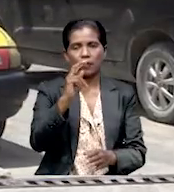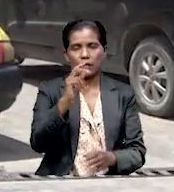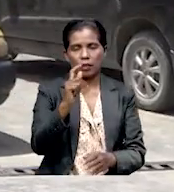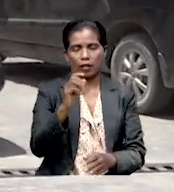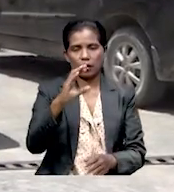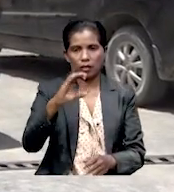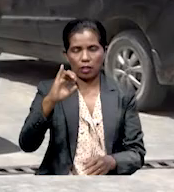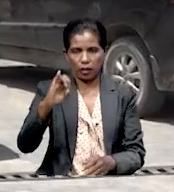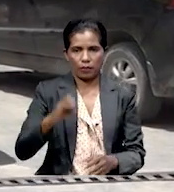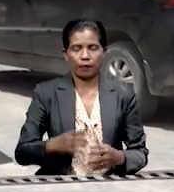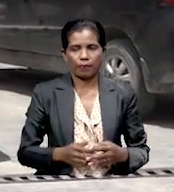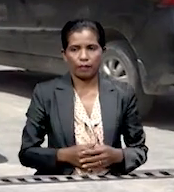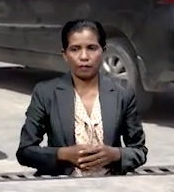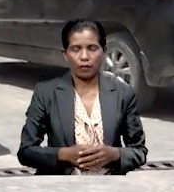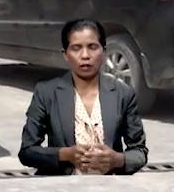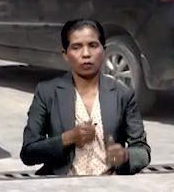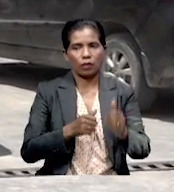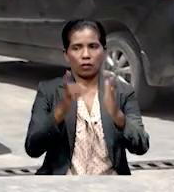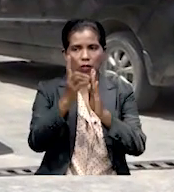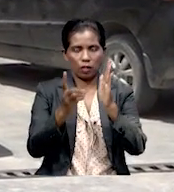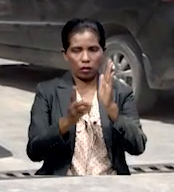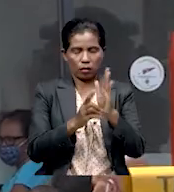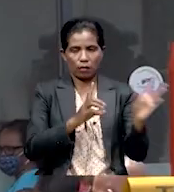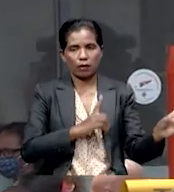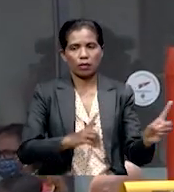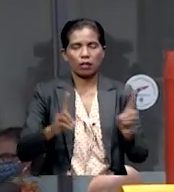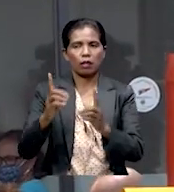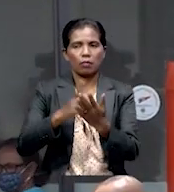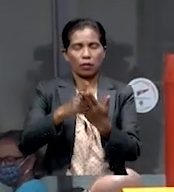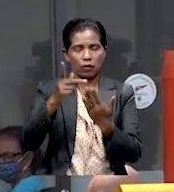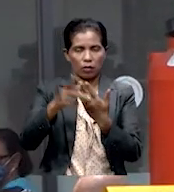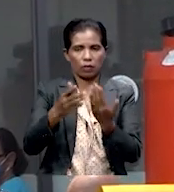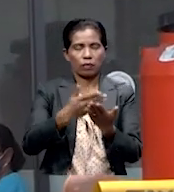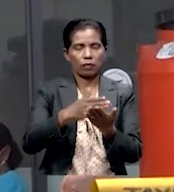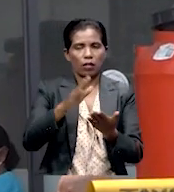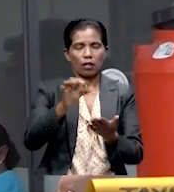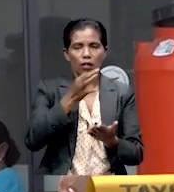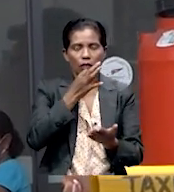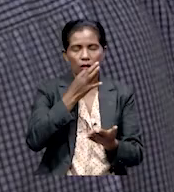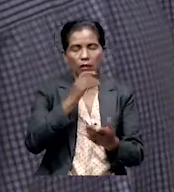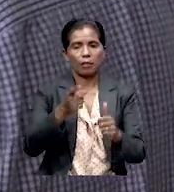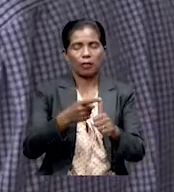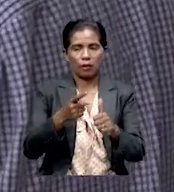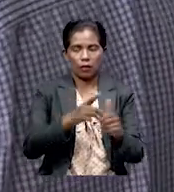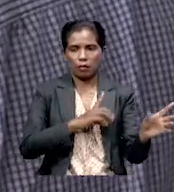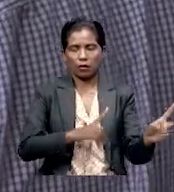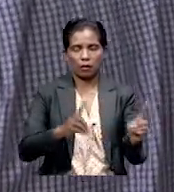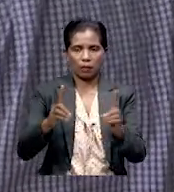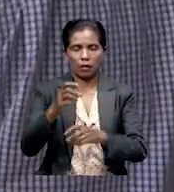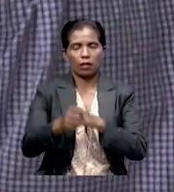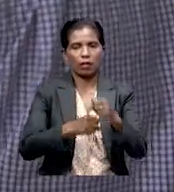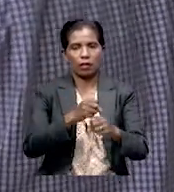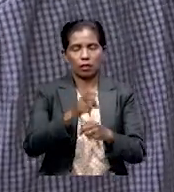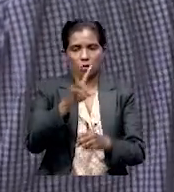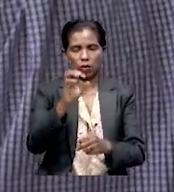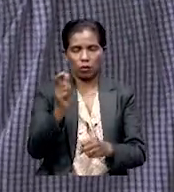e Indústria. Tuir dados, implementação programa cesta básica fase da ULUC, nebe implementa e atira reun ruar